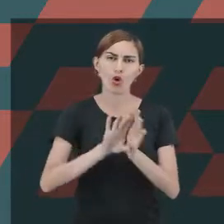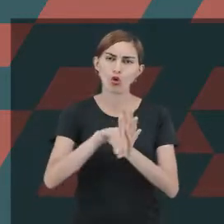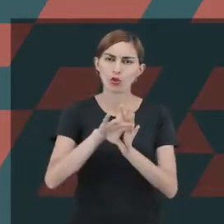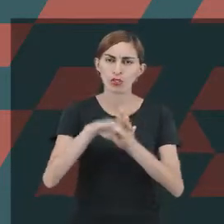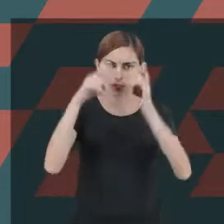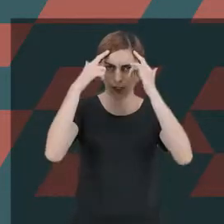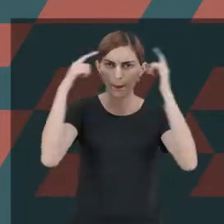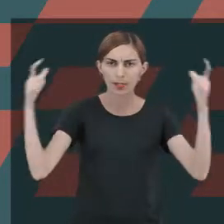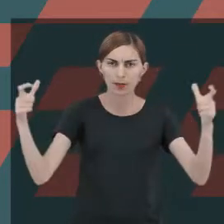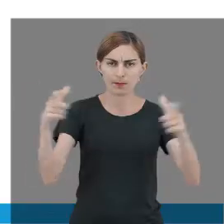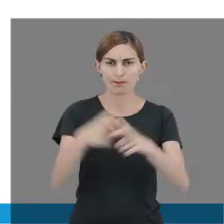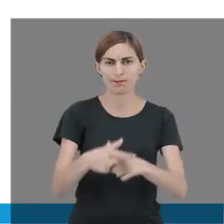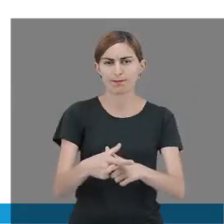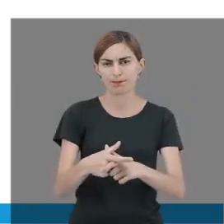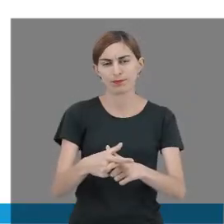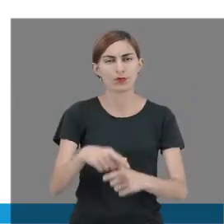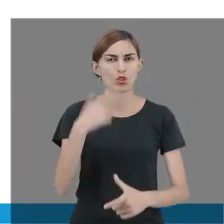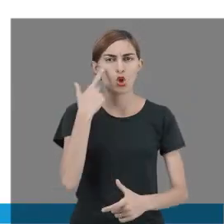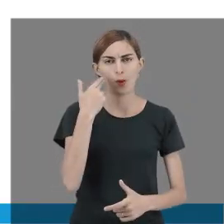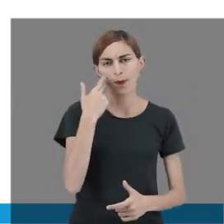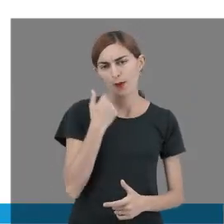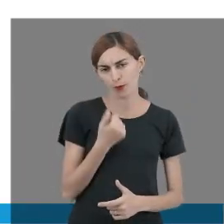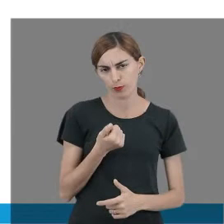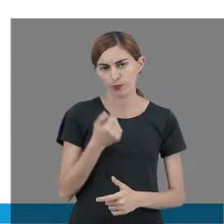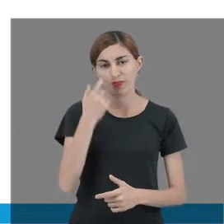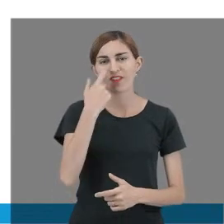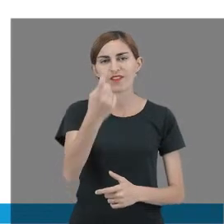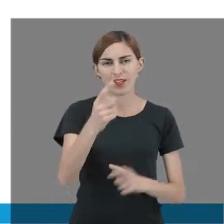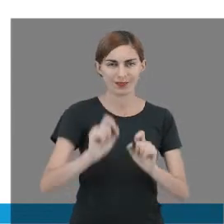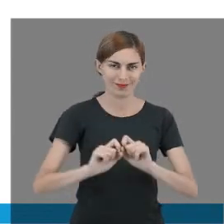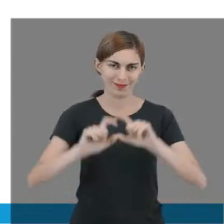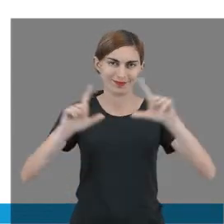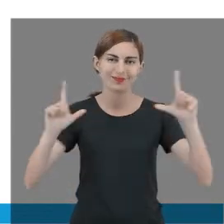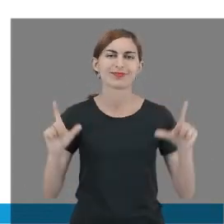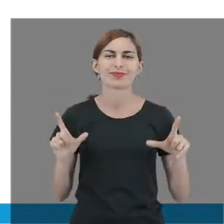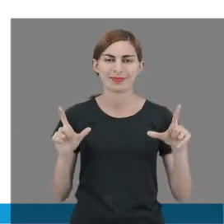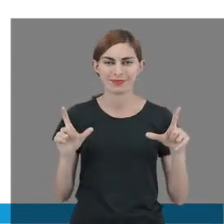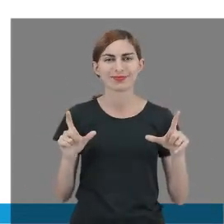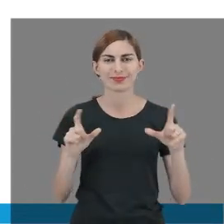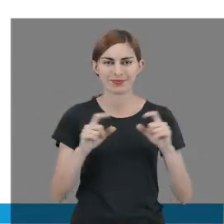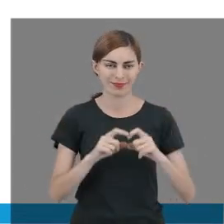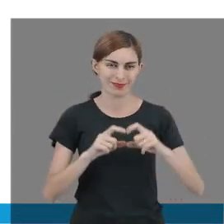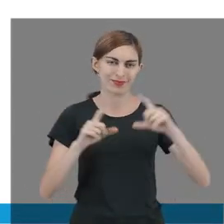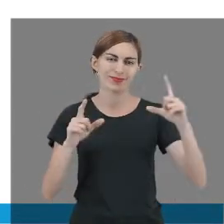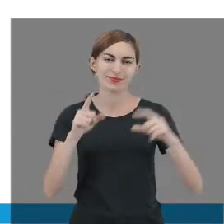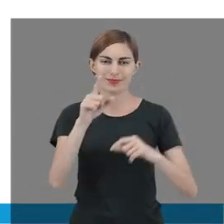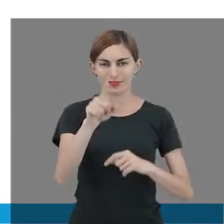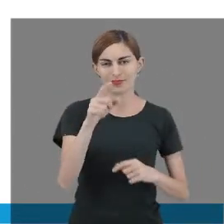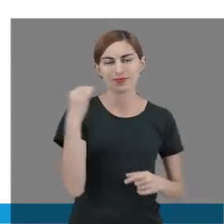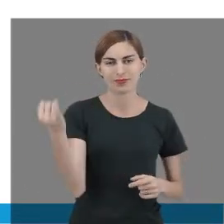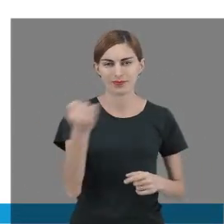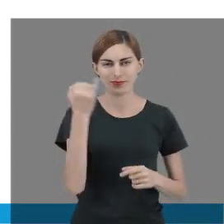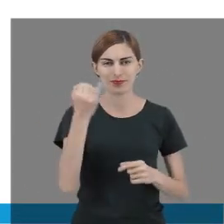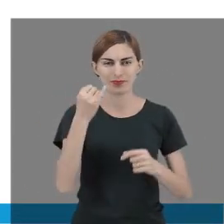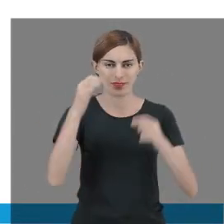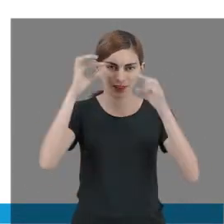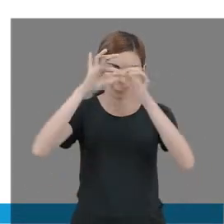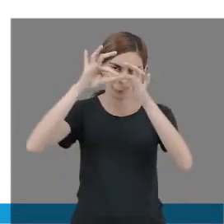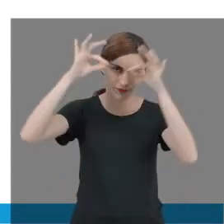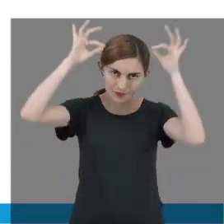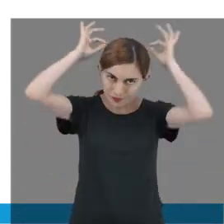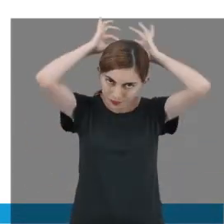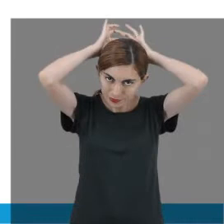que é determinado de normal. A medida, nesse slide, é importante a gente ver que é uma fita métrica